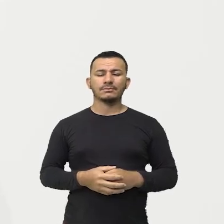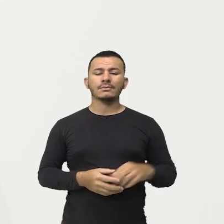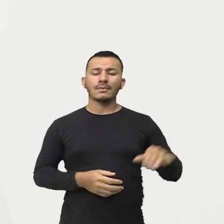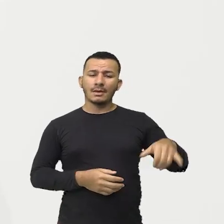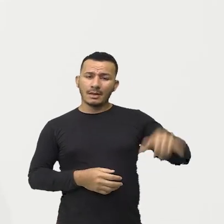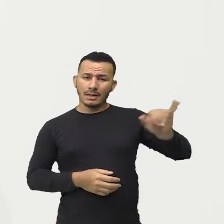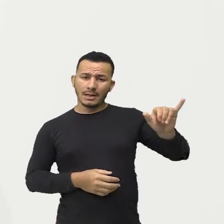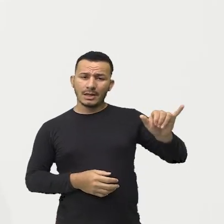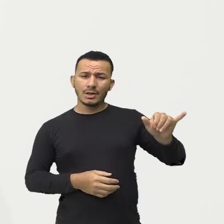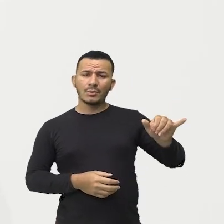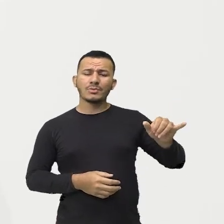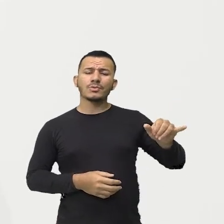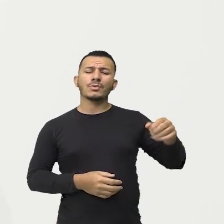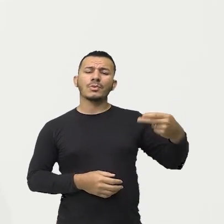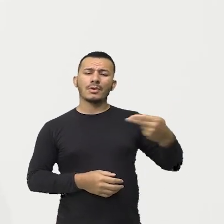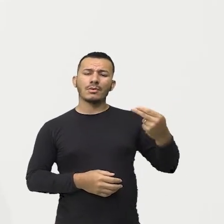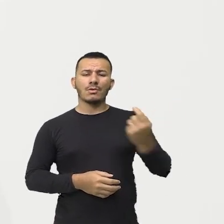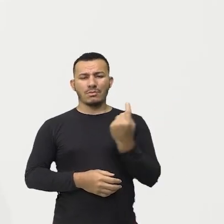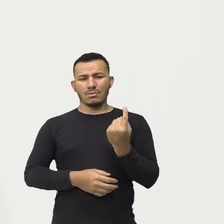e y igual a 1. O